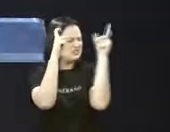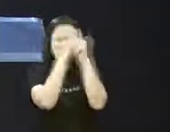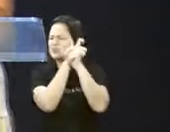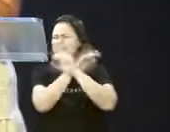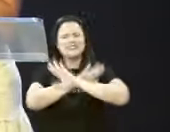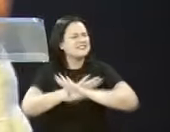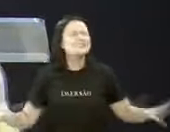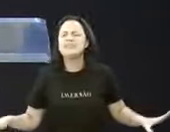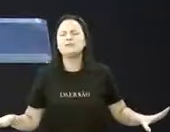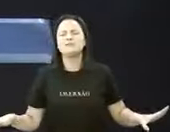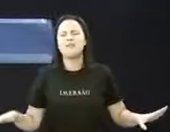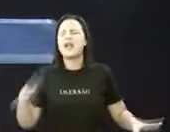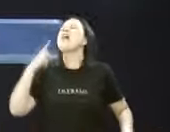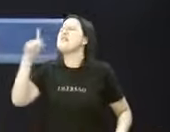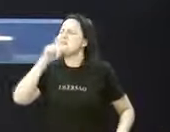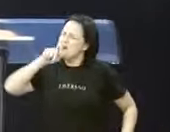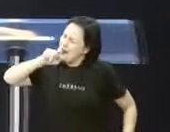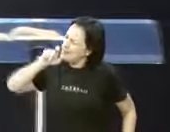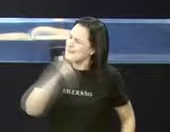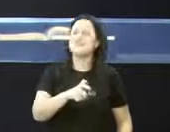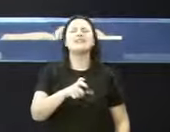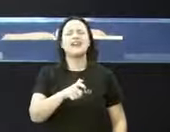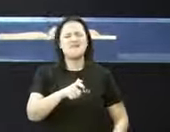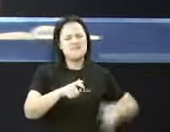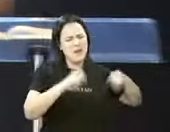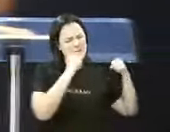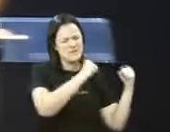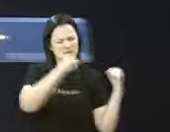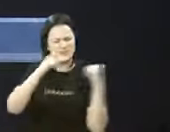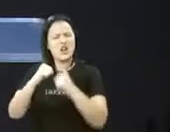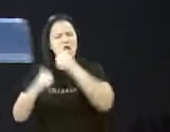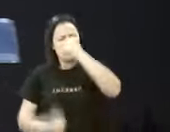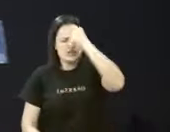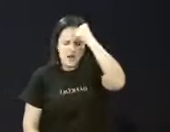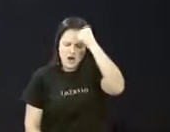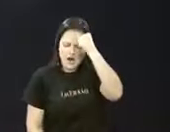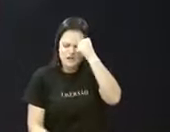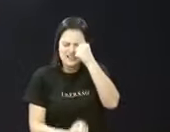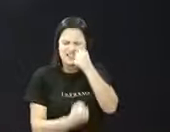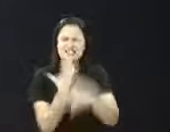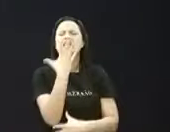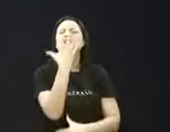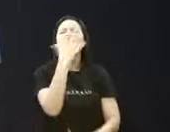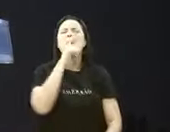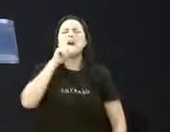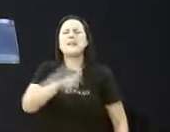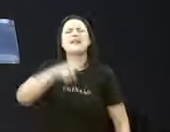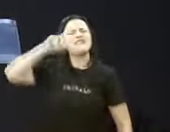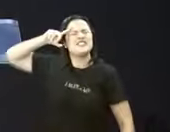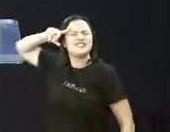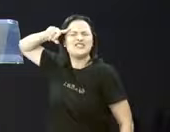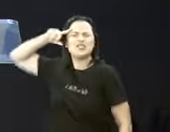palavra. Quando ela se faz ecoar no reino espiritual, cria-se imediatamente uma palavra de